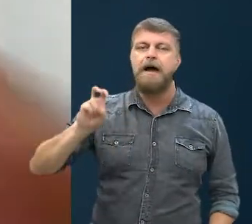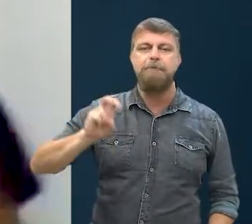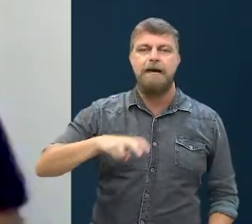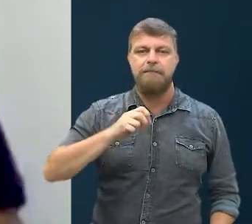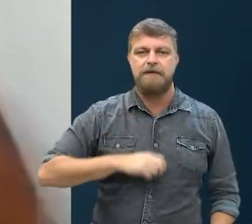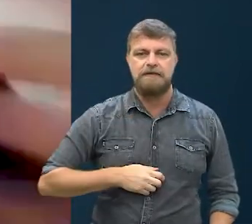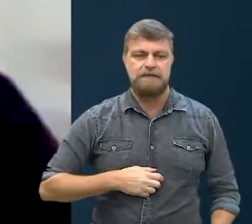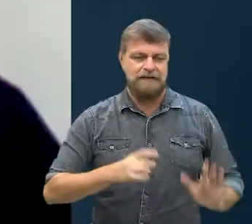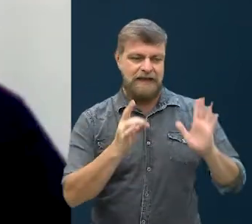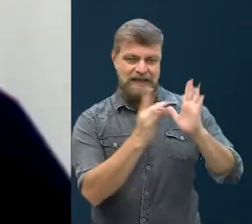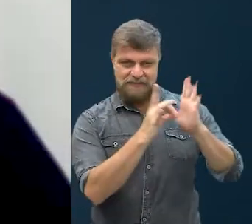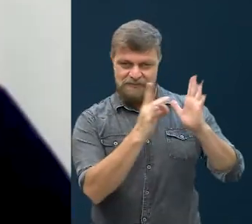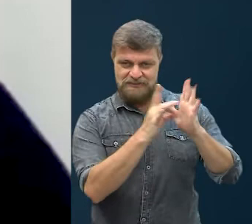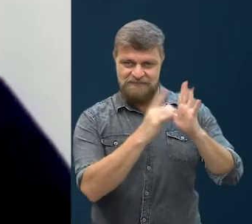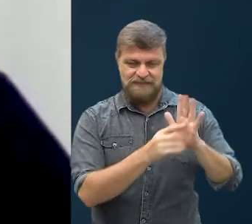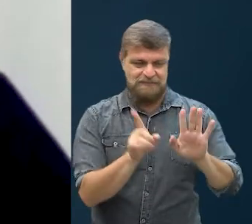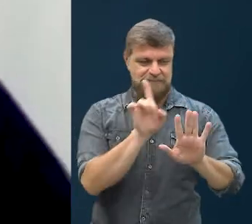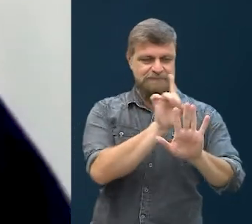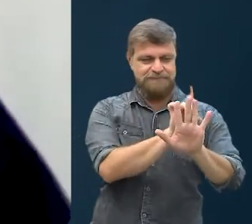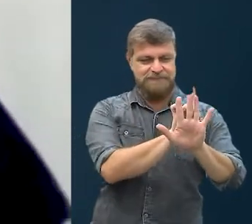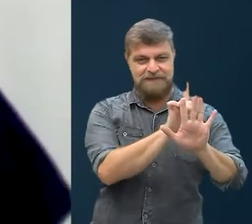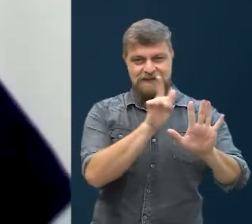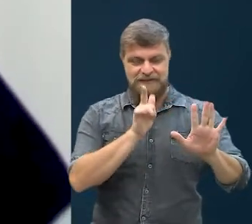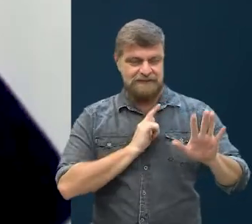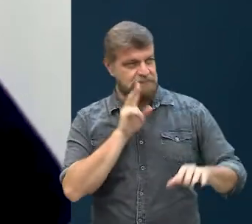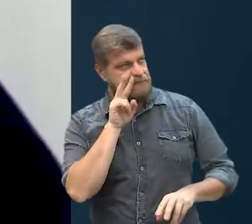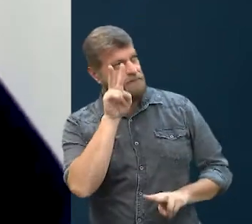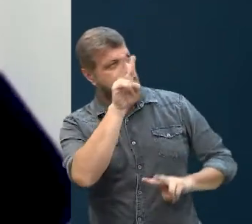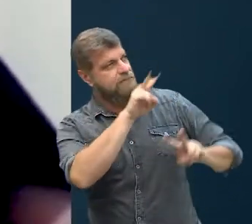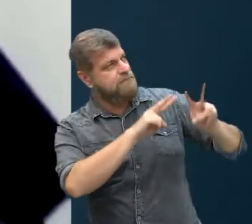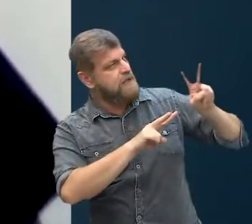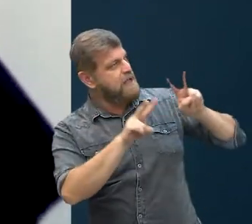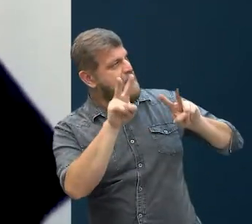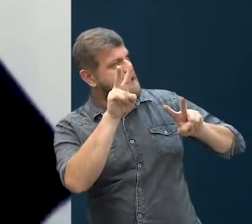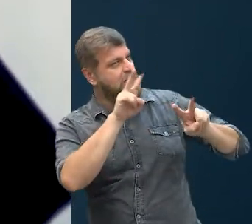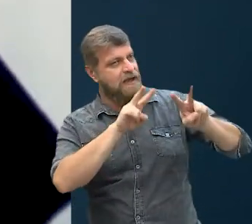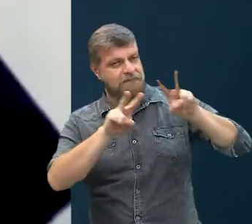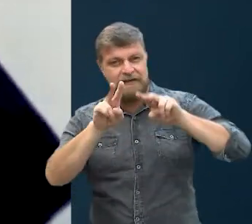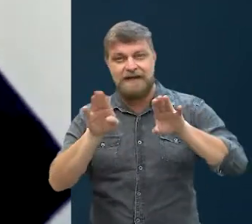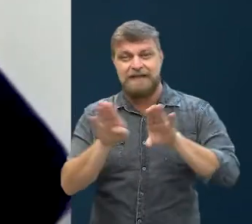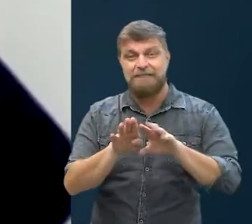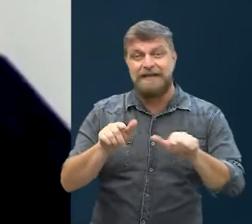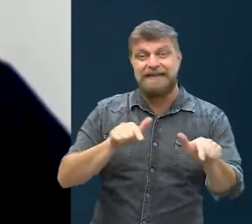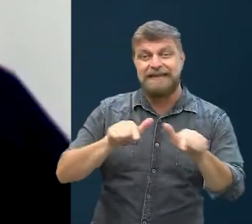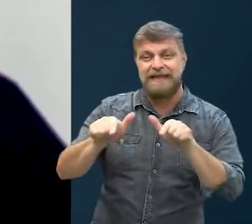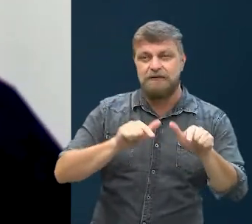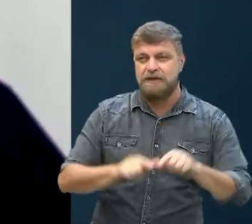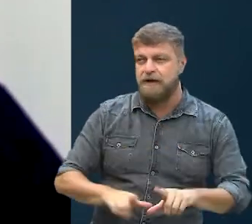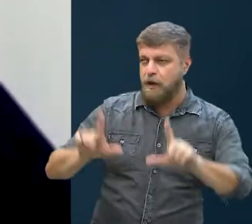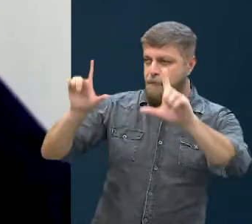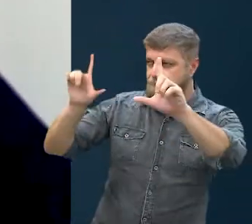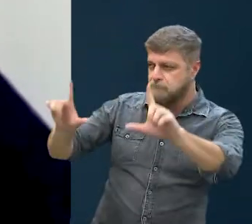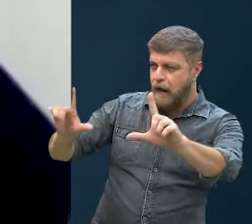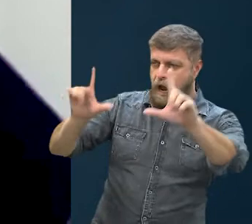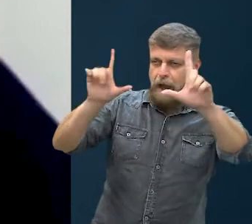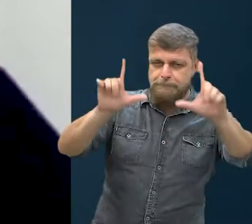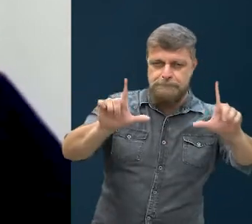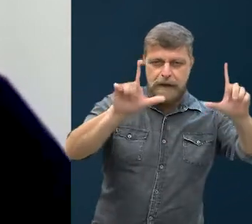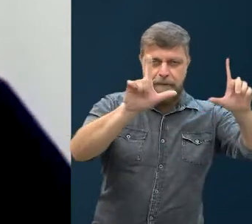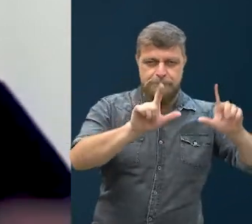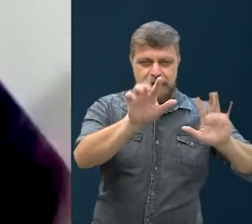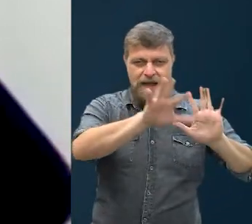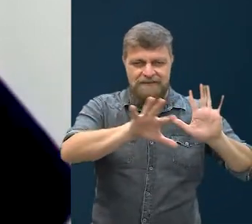trabalho das vitrinistas e etc., mas você também tem o trabalho dos painéis, né, de